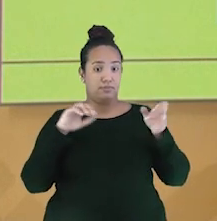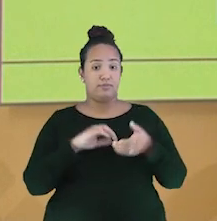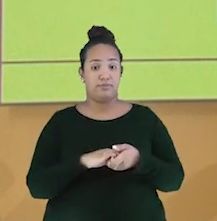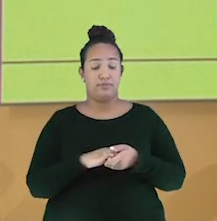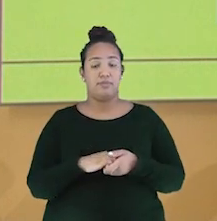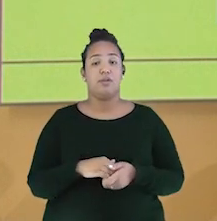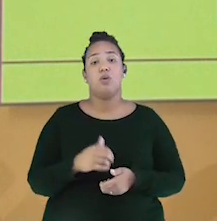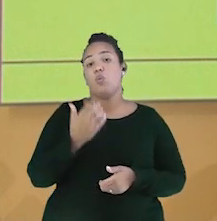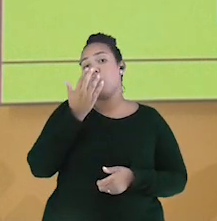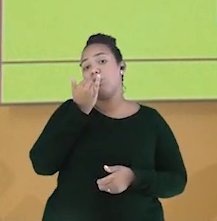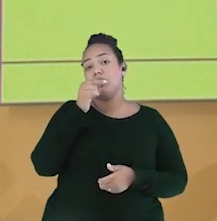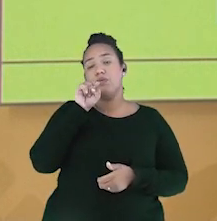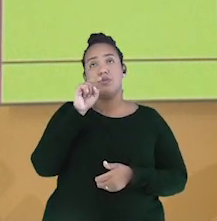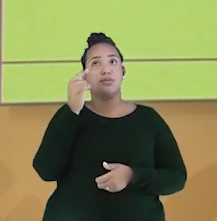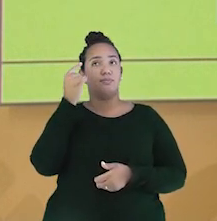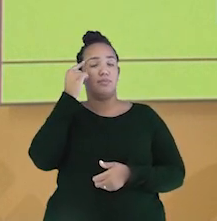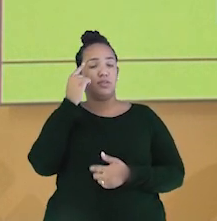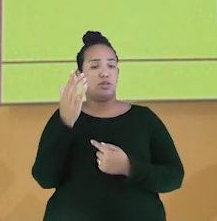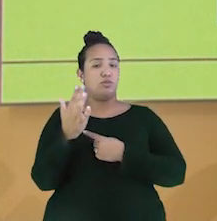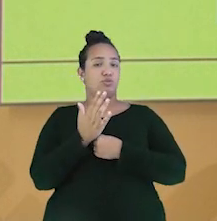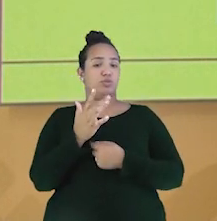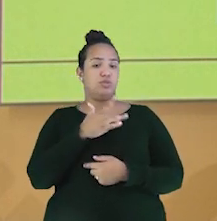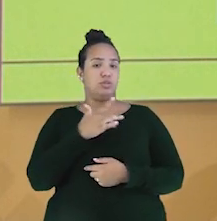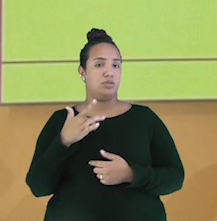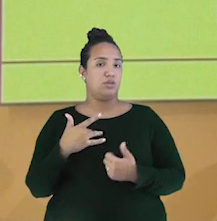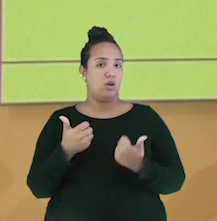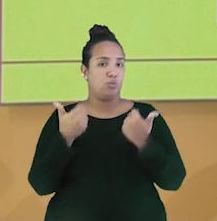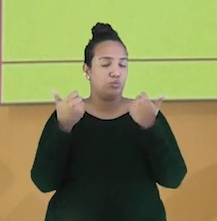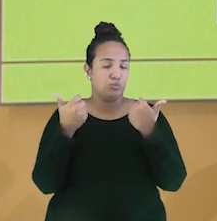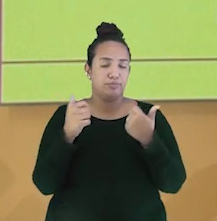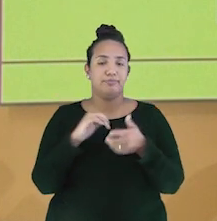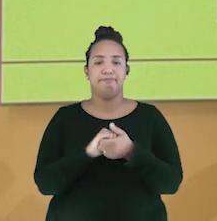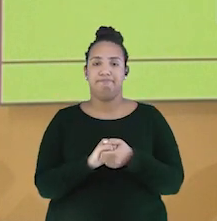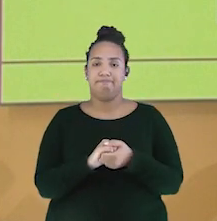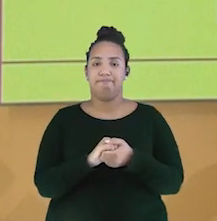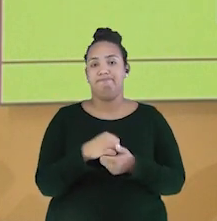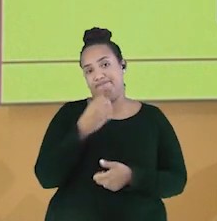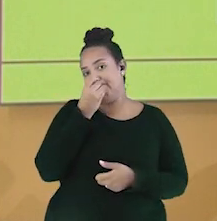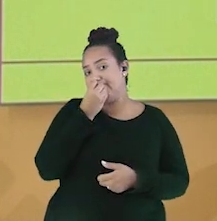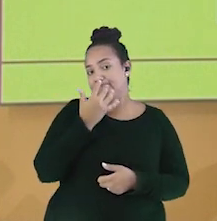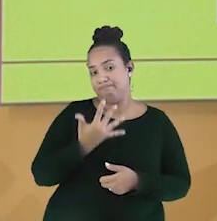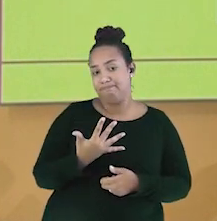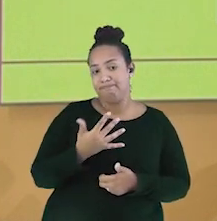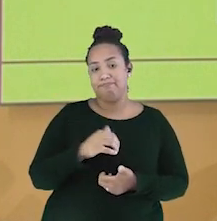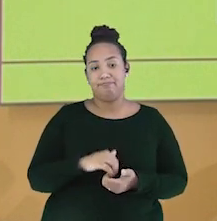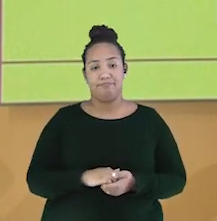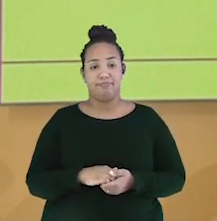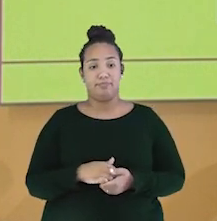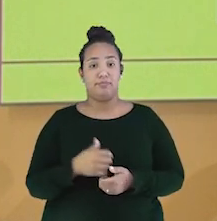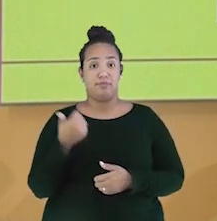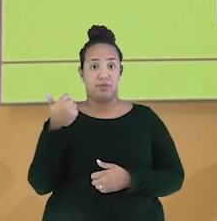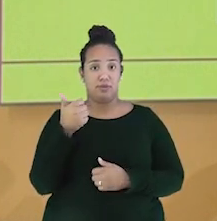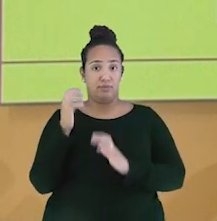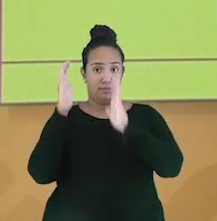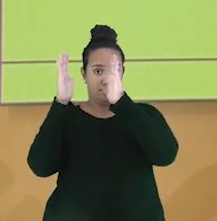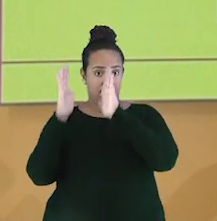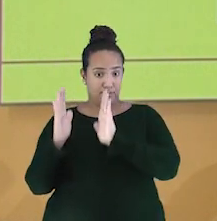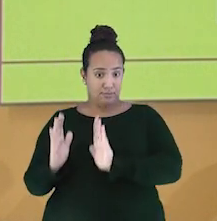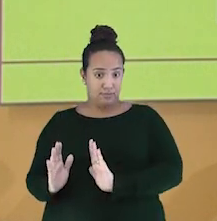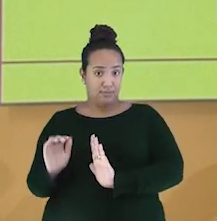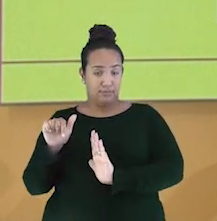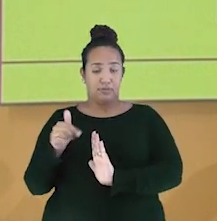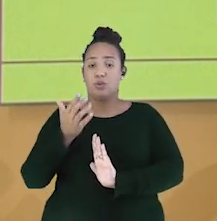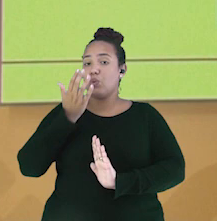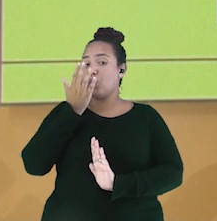você considera mais saudável Isso é muito bom não é mesmo A primeira coluna da esquerda é a